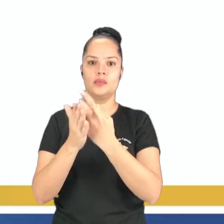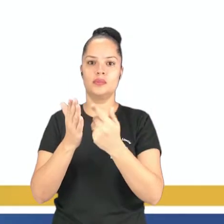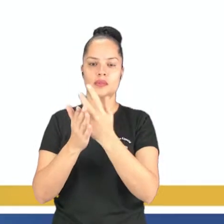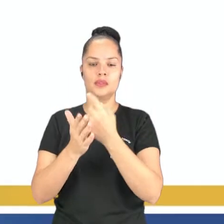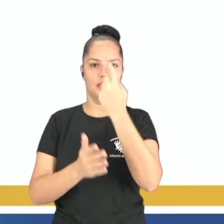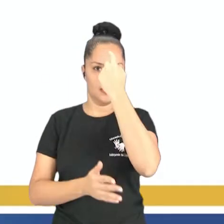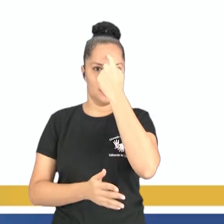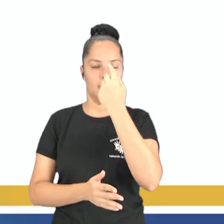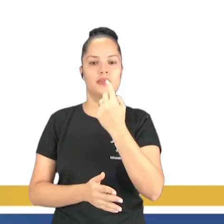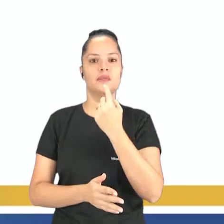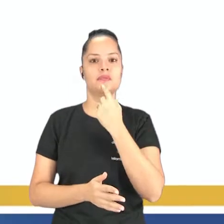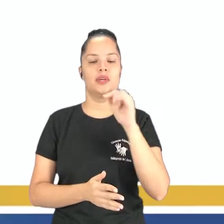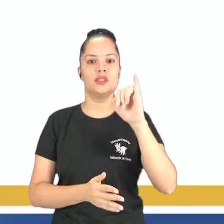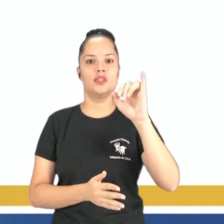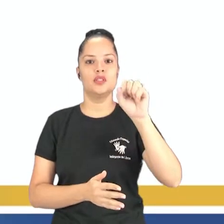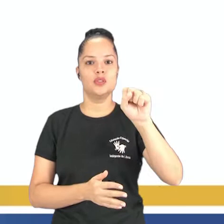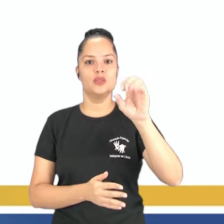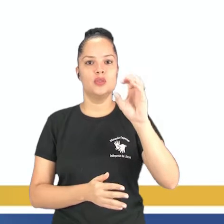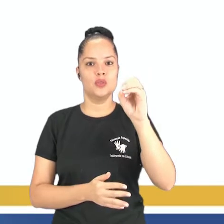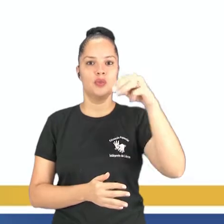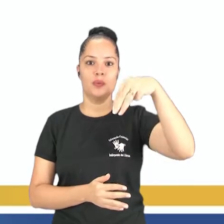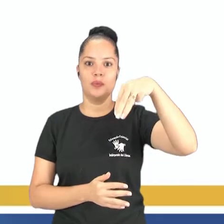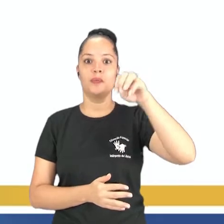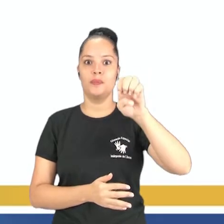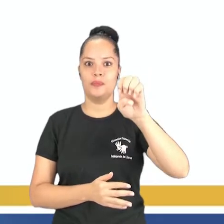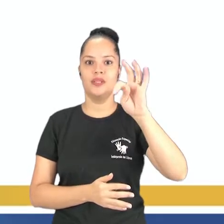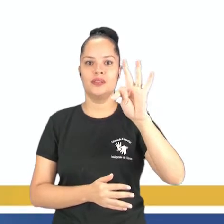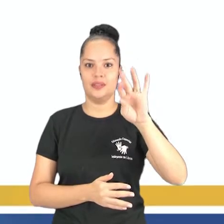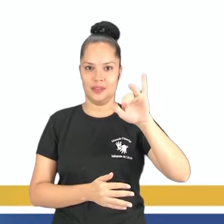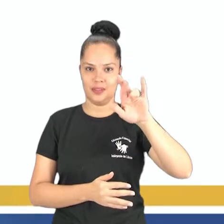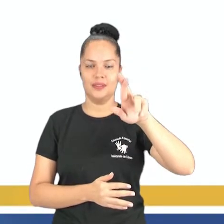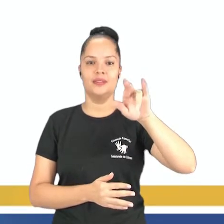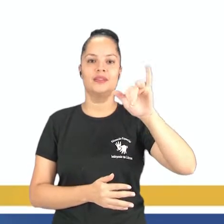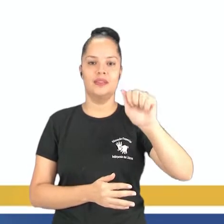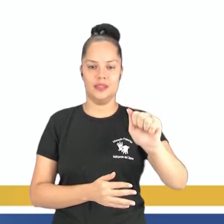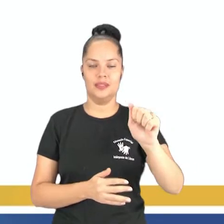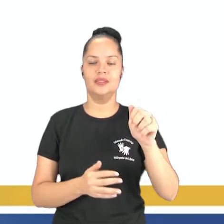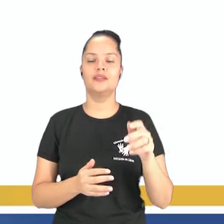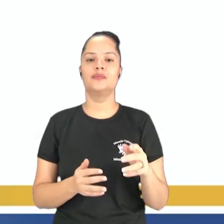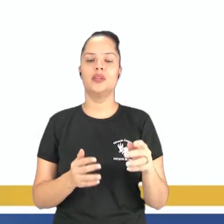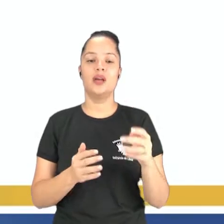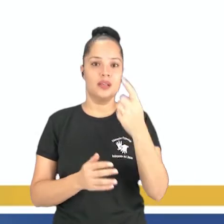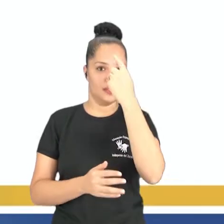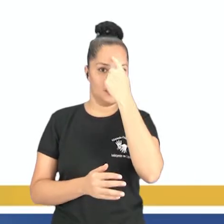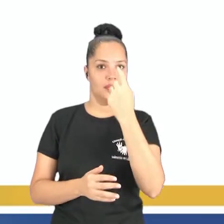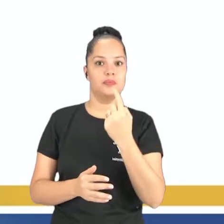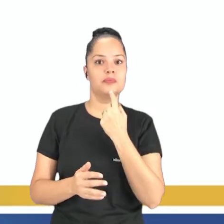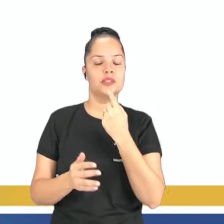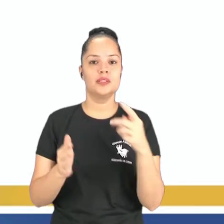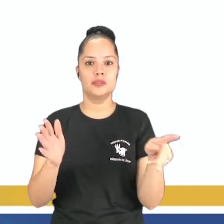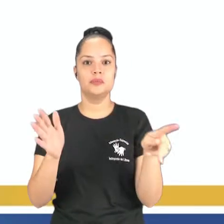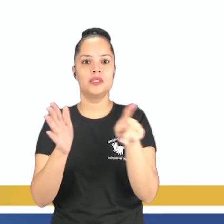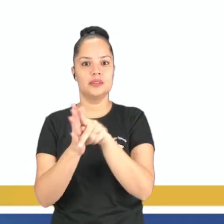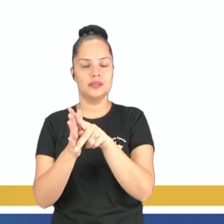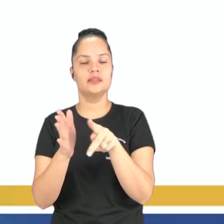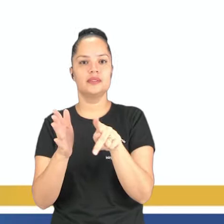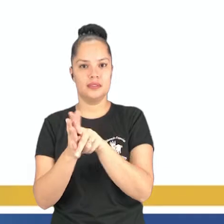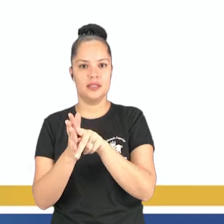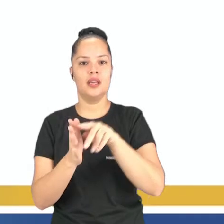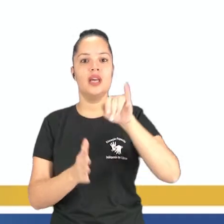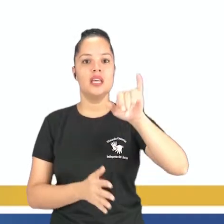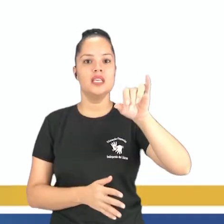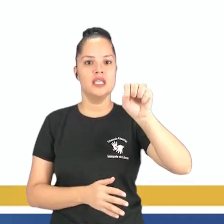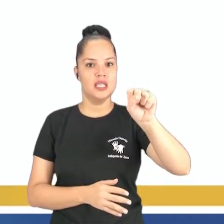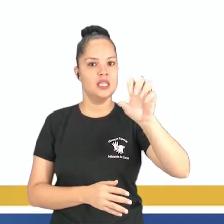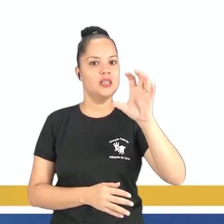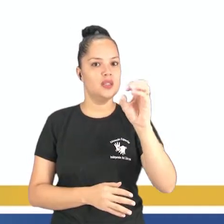transformações isométricas, da qual tais figuras fazem parte. Então, lembrando que isometria, que